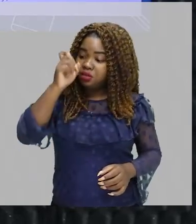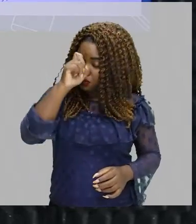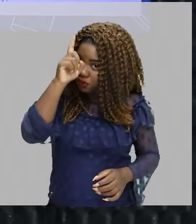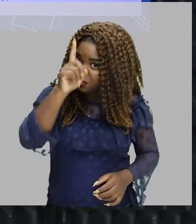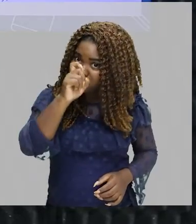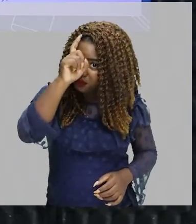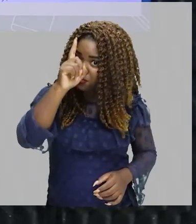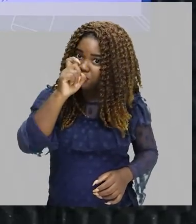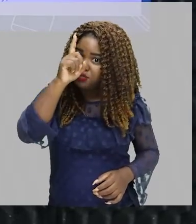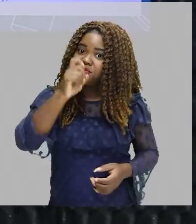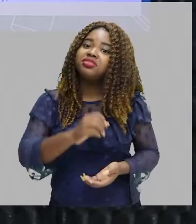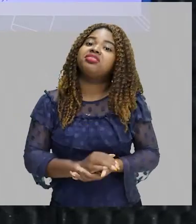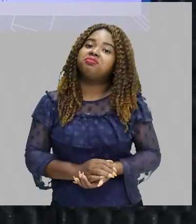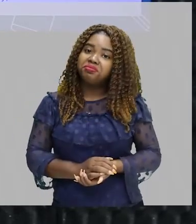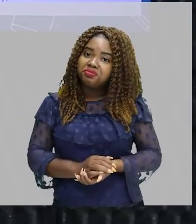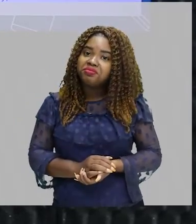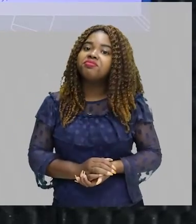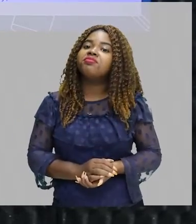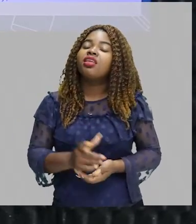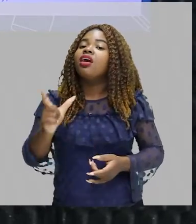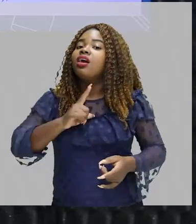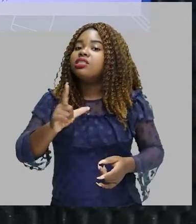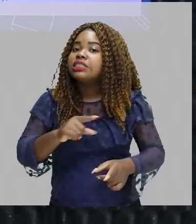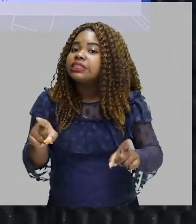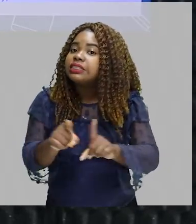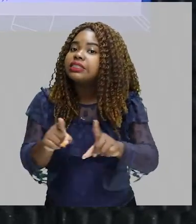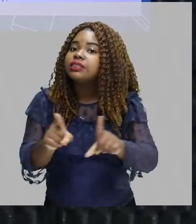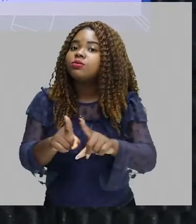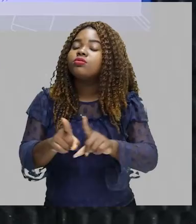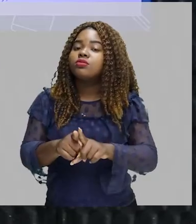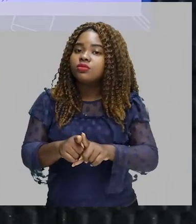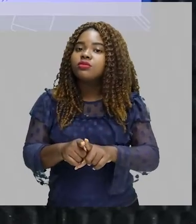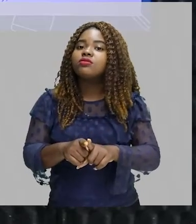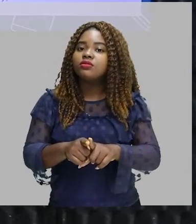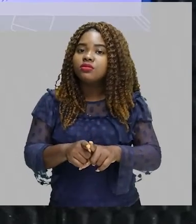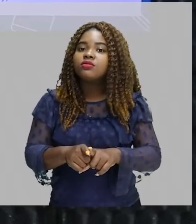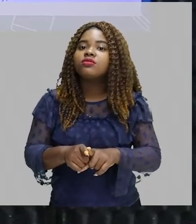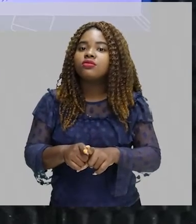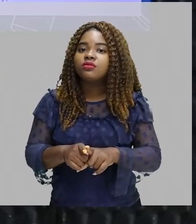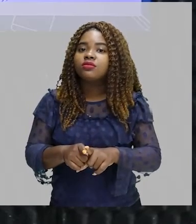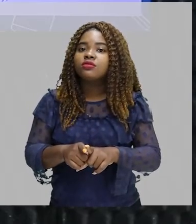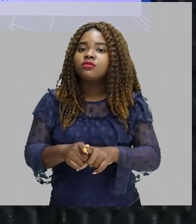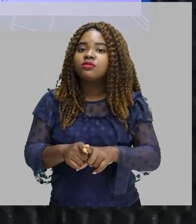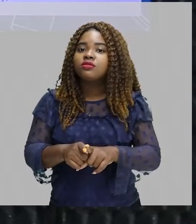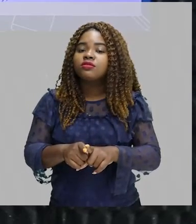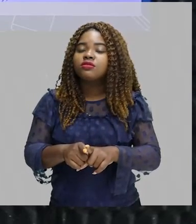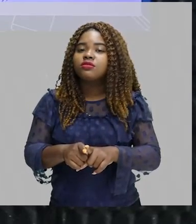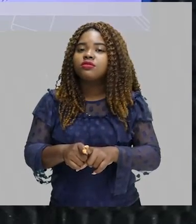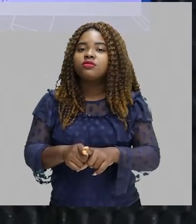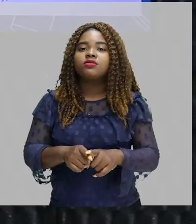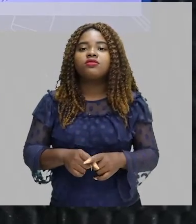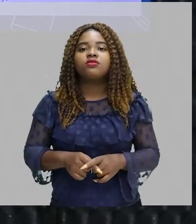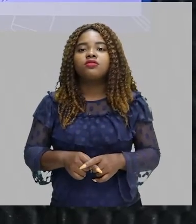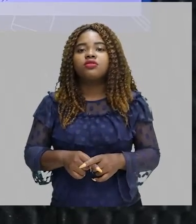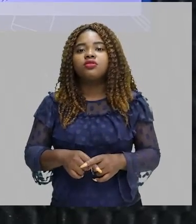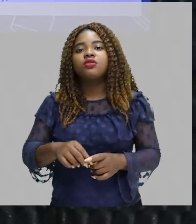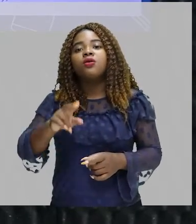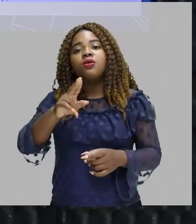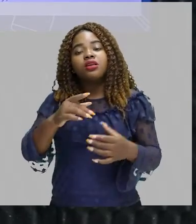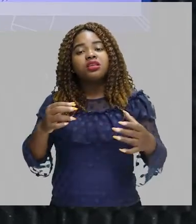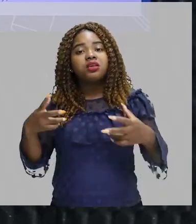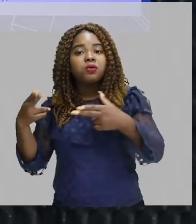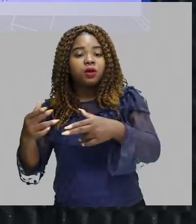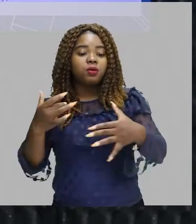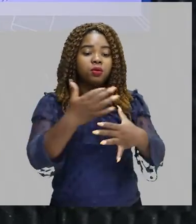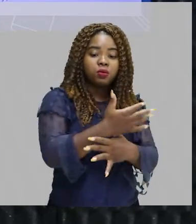vai conseguir ter um bom atendimento, tu vai ter acesso principalmente aos confortos que tu tem, por exemplo, no setor urbano,